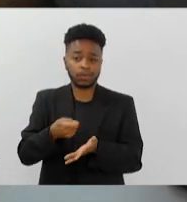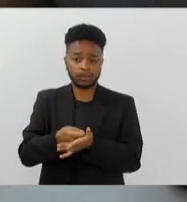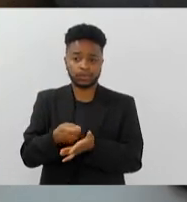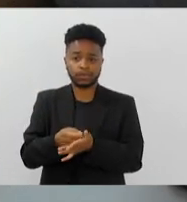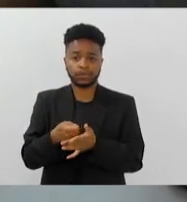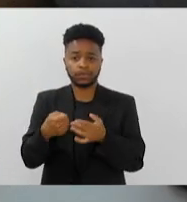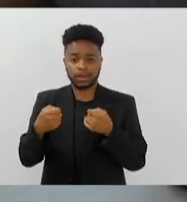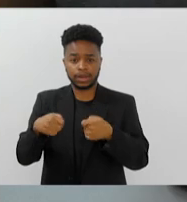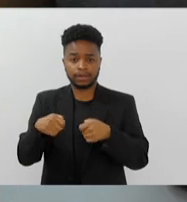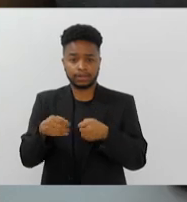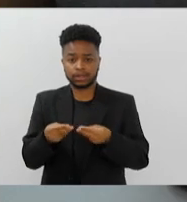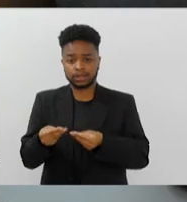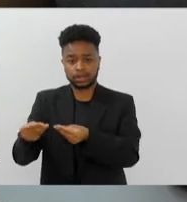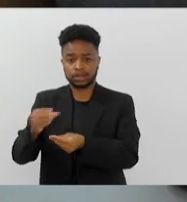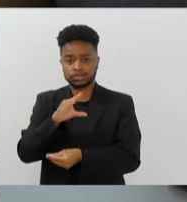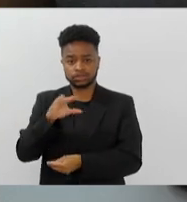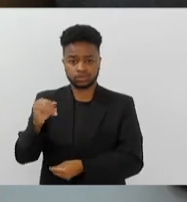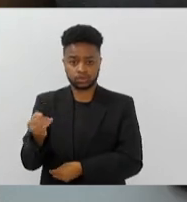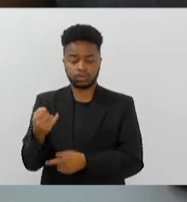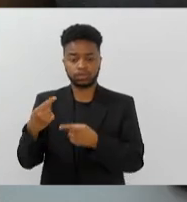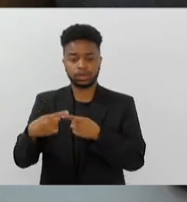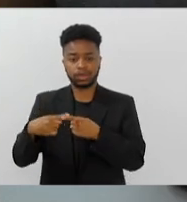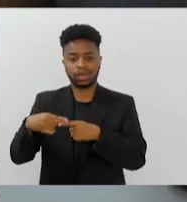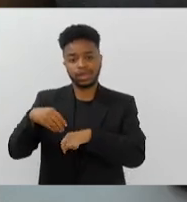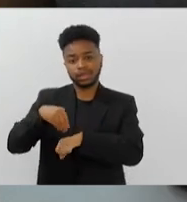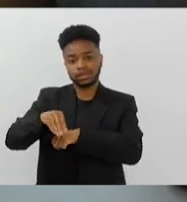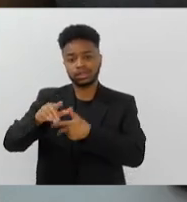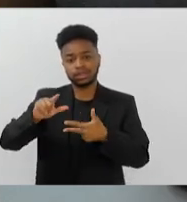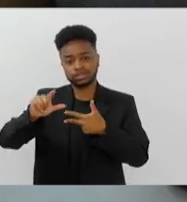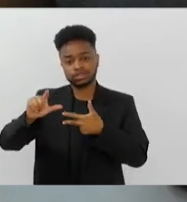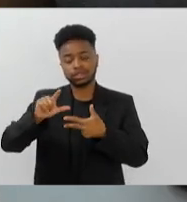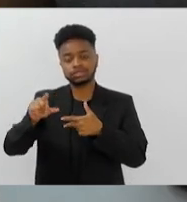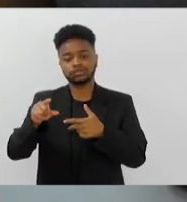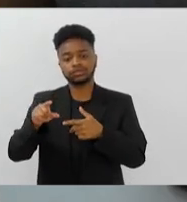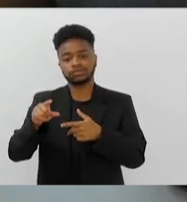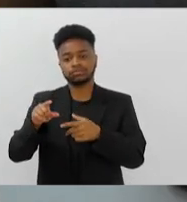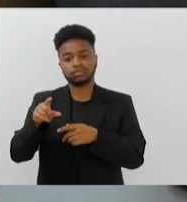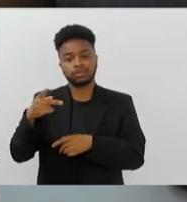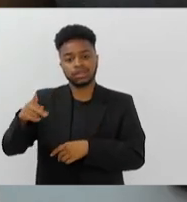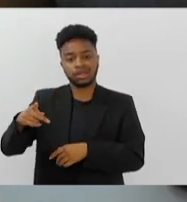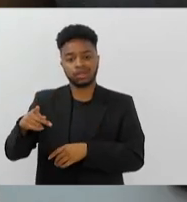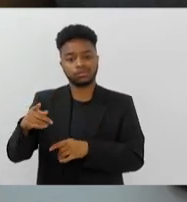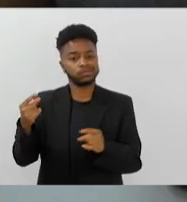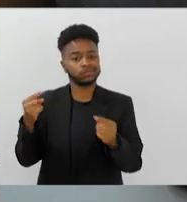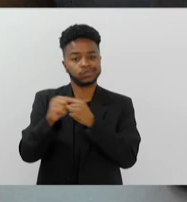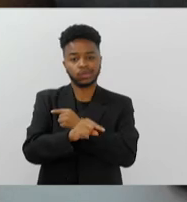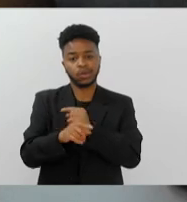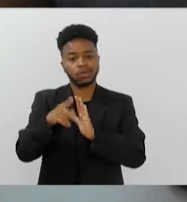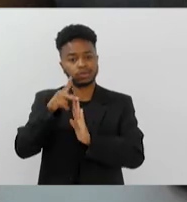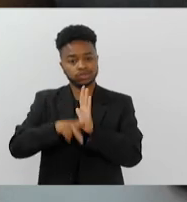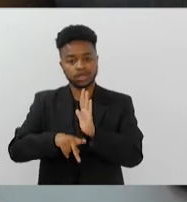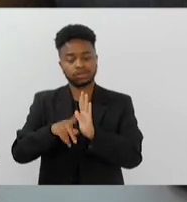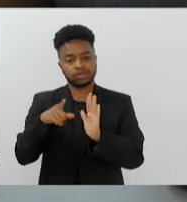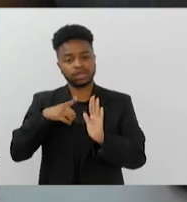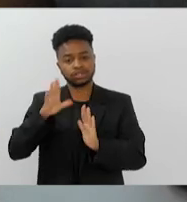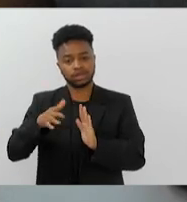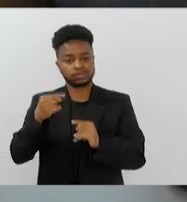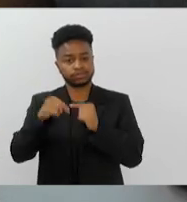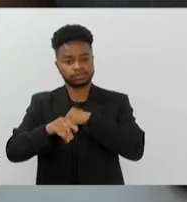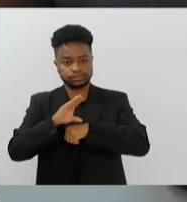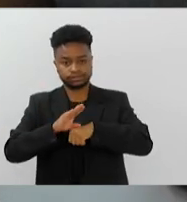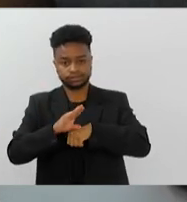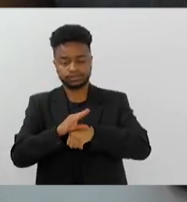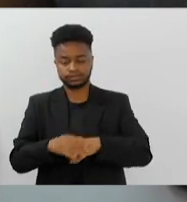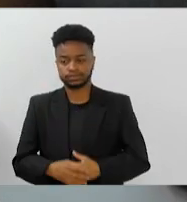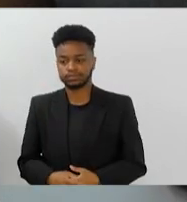CCJ. É. Porque a indicação legislativa, esse anteprojeto, pode estar eivado de inconstitucionalidade. Aí surge uma ideia aqui,